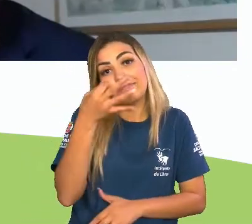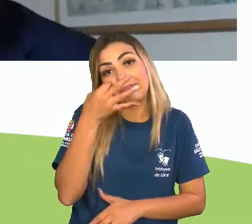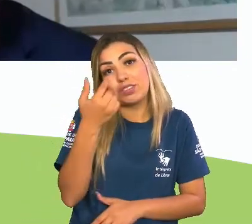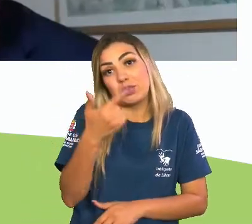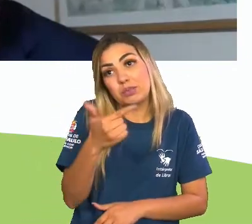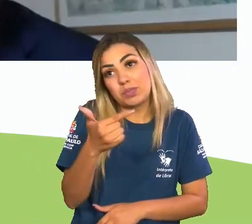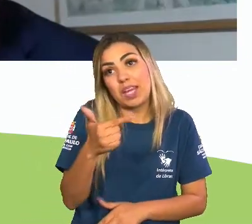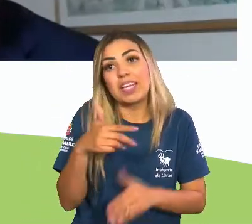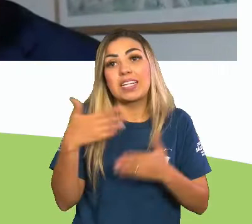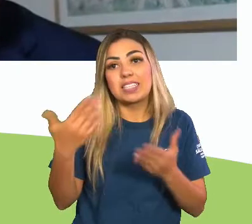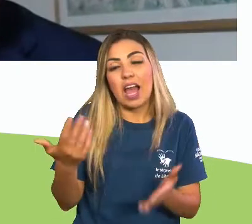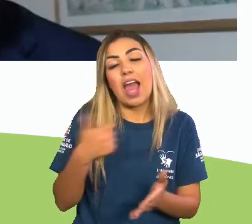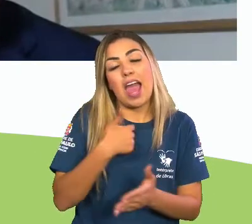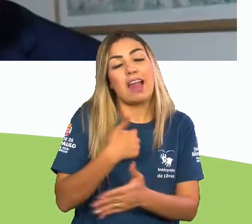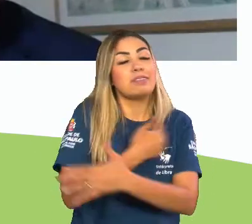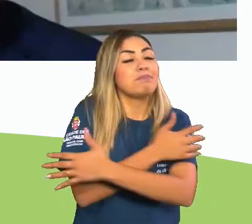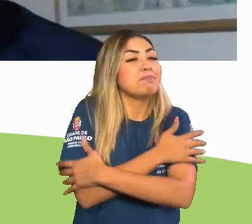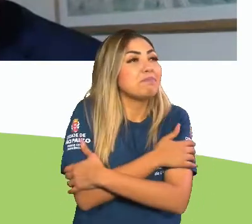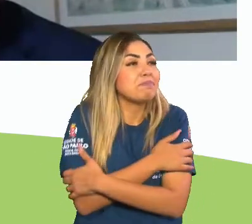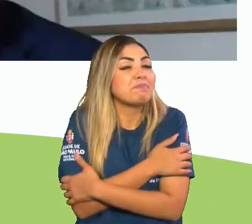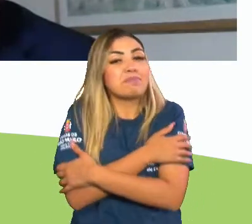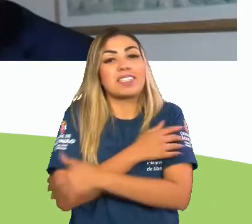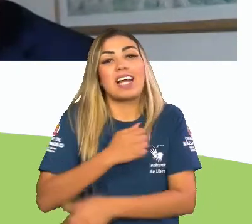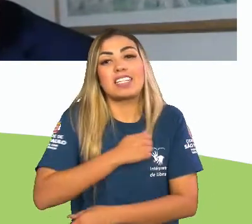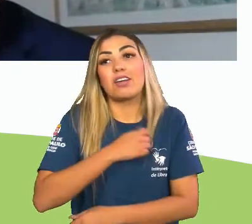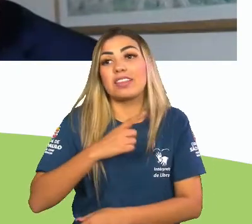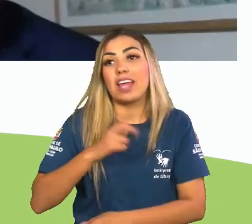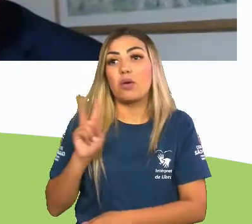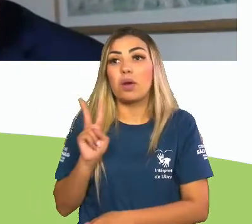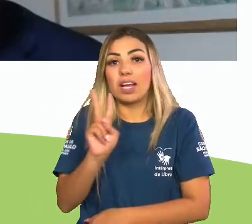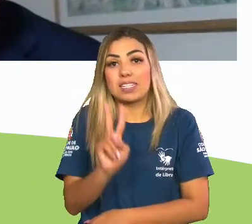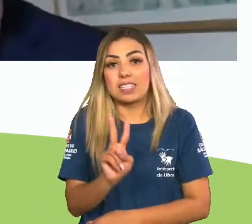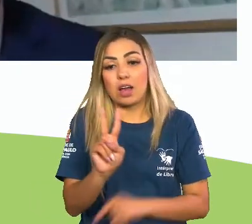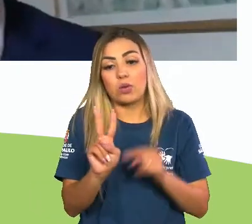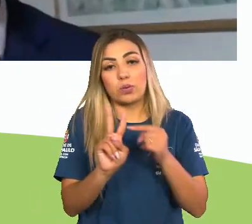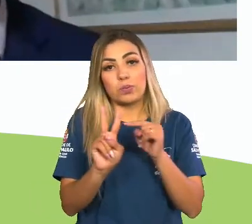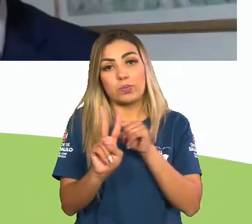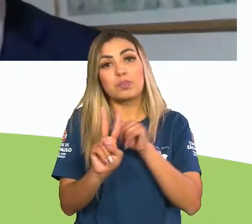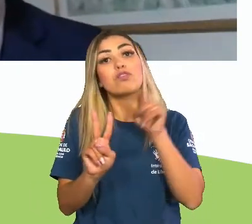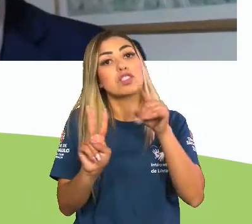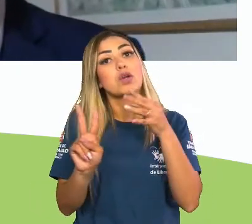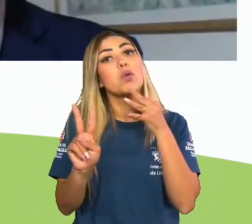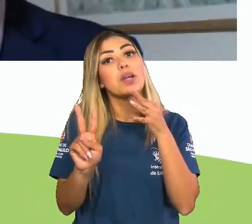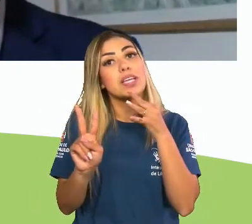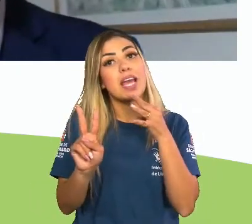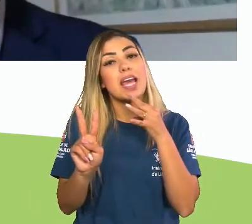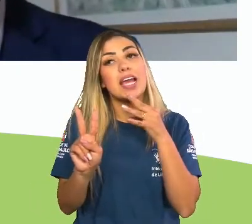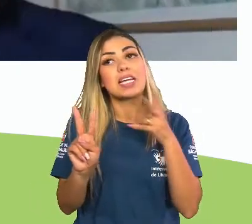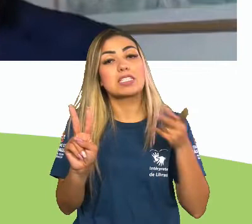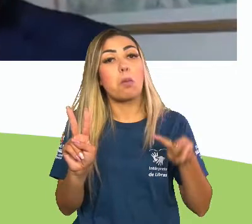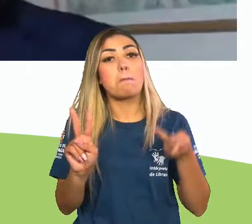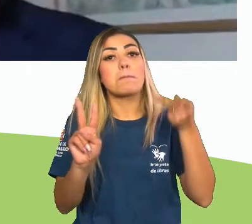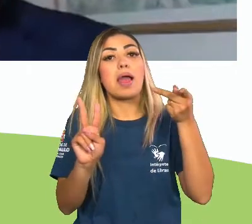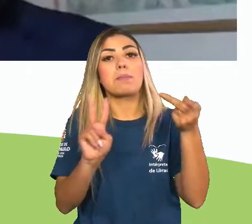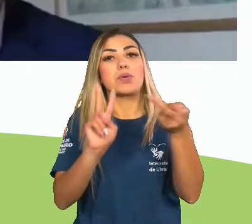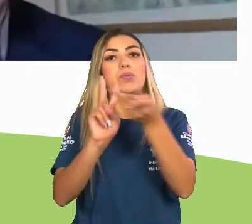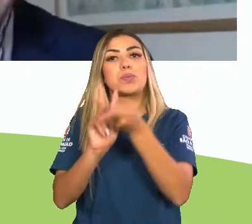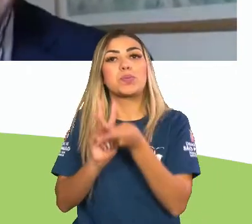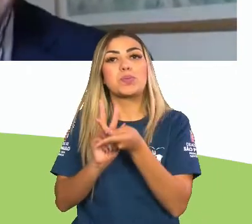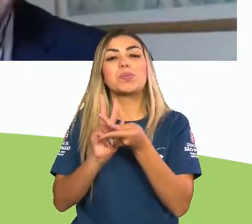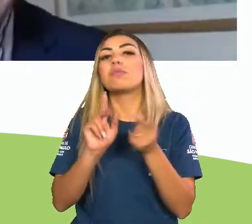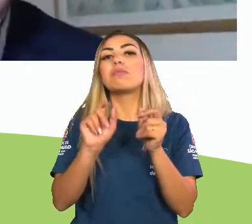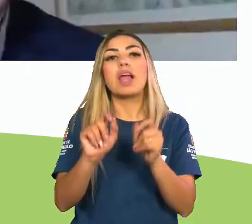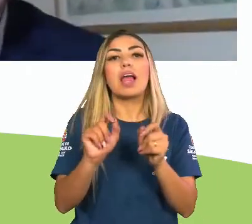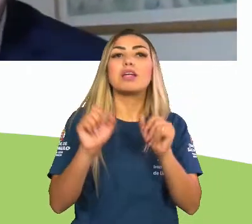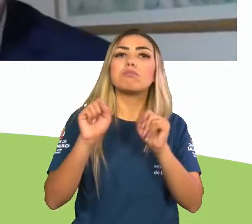gente vai matar a saudade. Afinal de contas, tem um casal que eu acho que você conhece bem, que veio aqui para receber seu prêmio, não conhece? Queria pedir para subir aqui ao